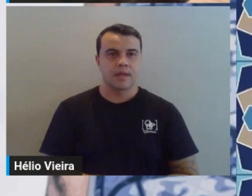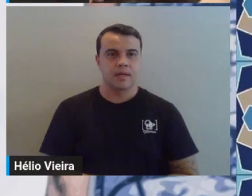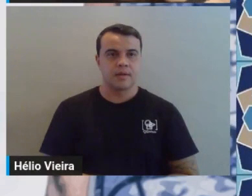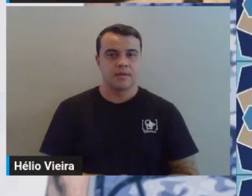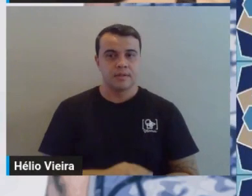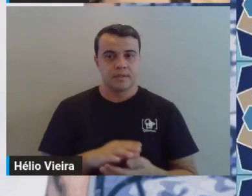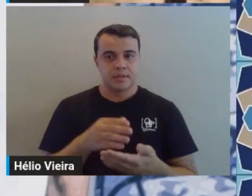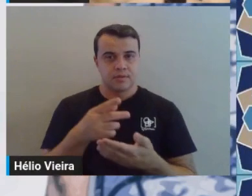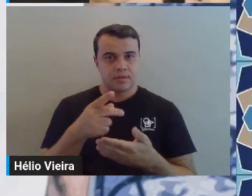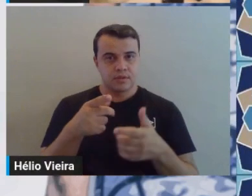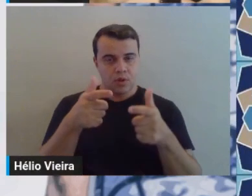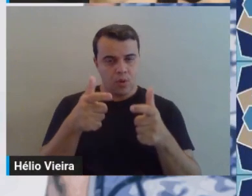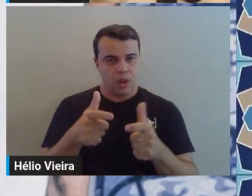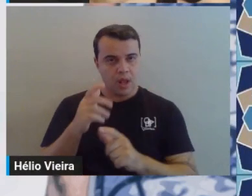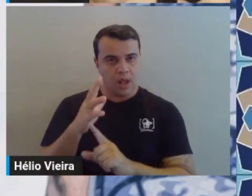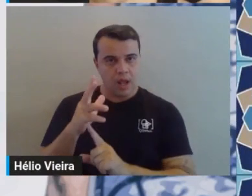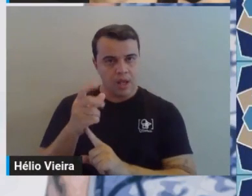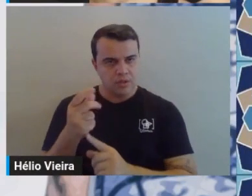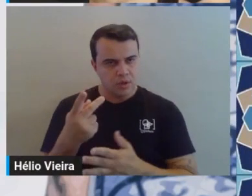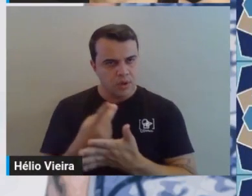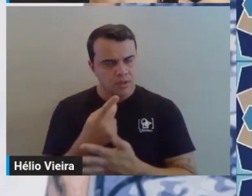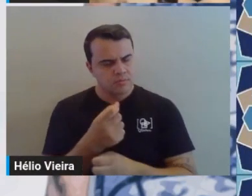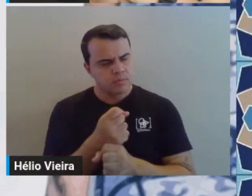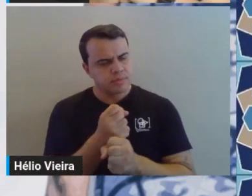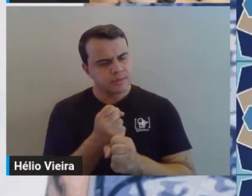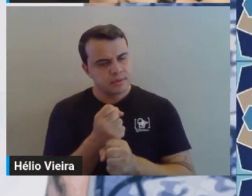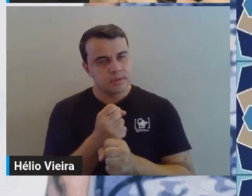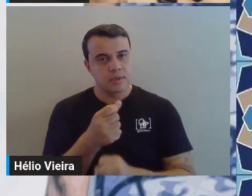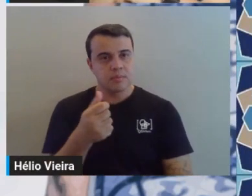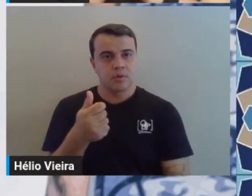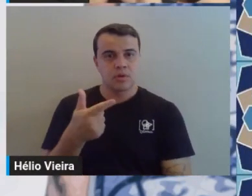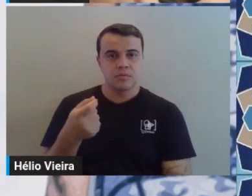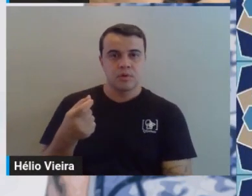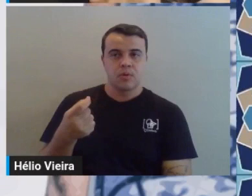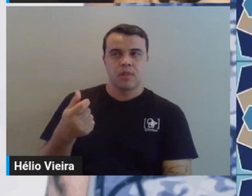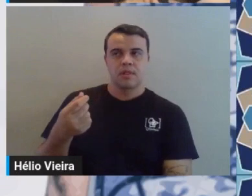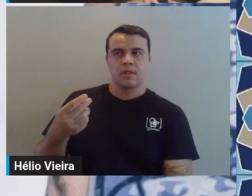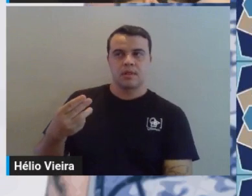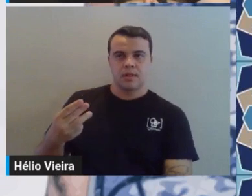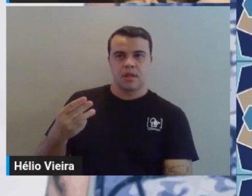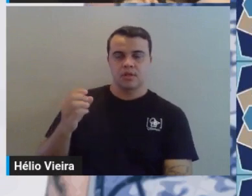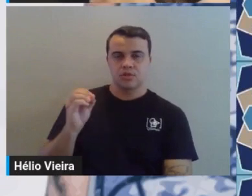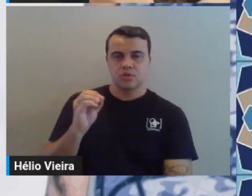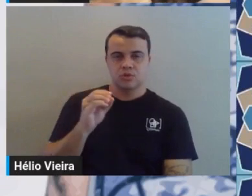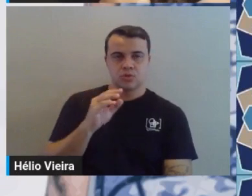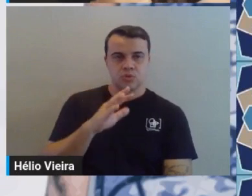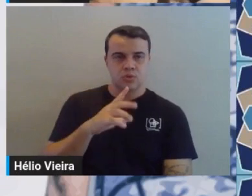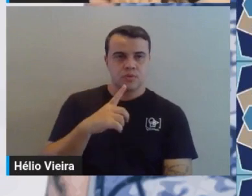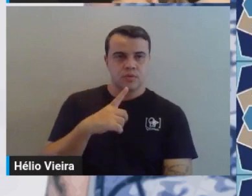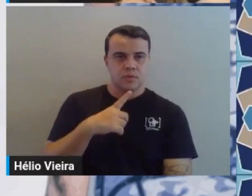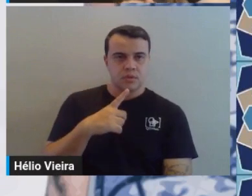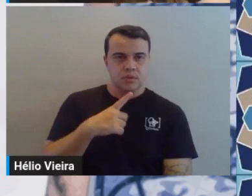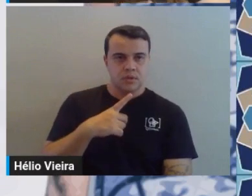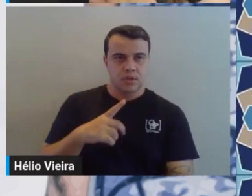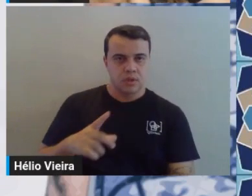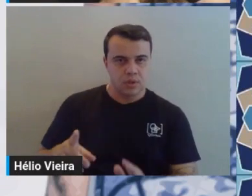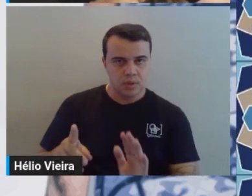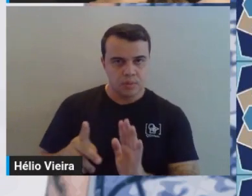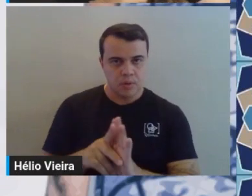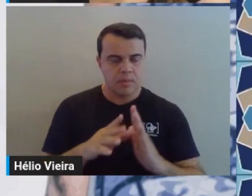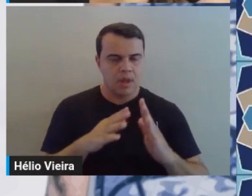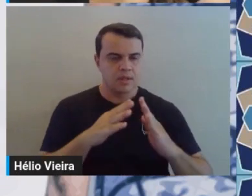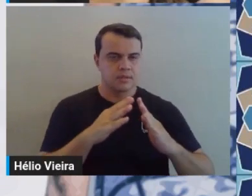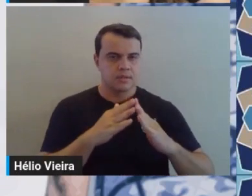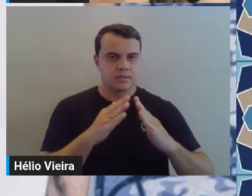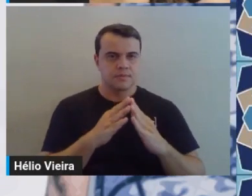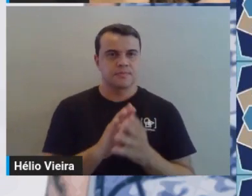Então, esses salões de arte acontecem há muitos anos, e em 2003 ele toma um novo formato, que é um formato de residência,